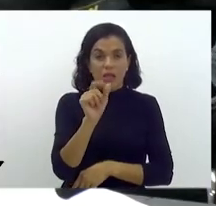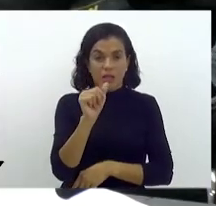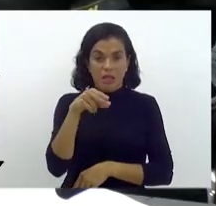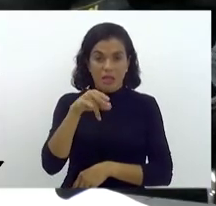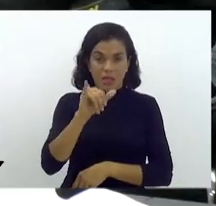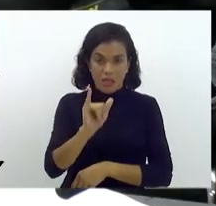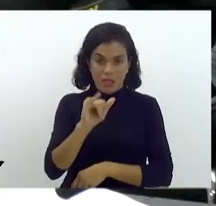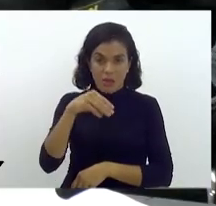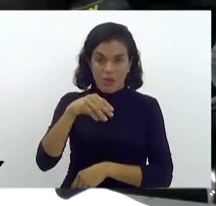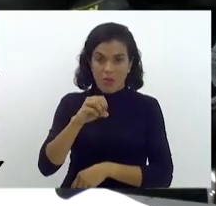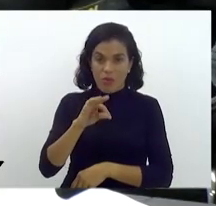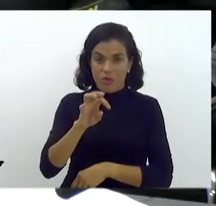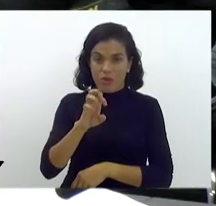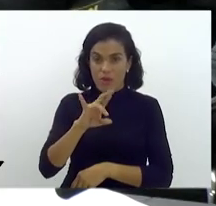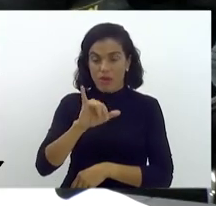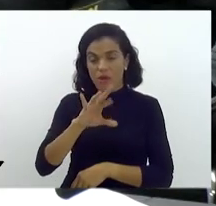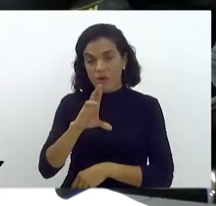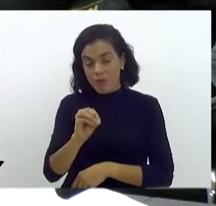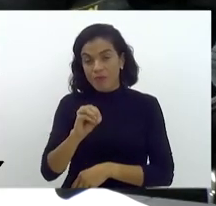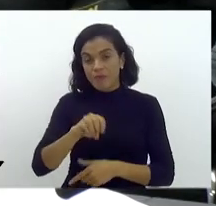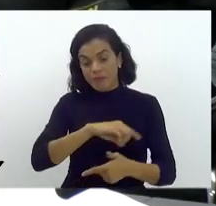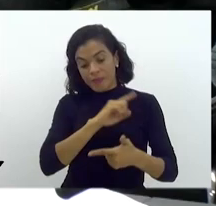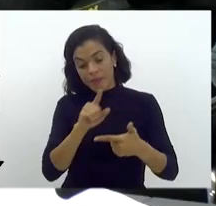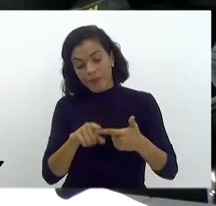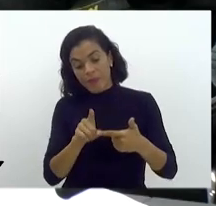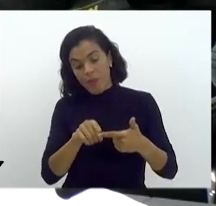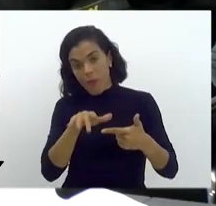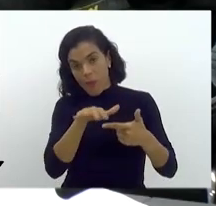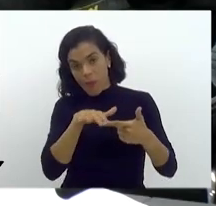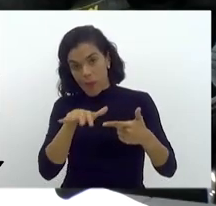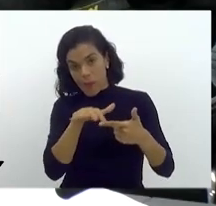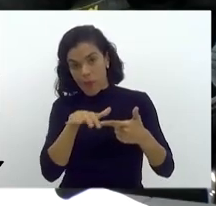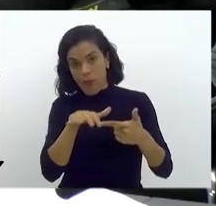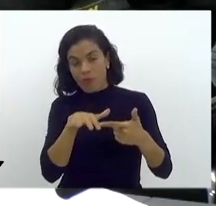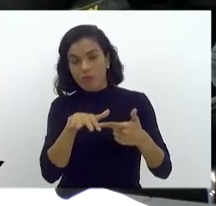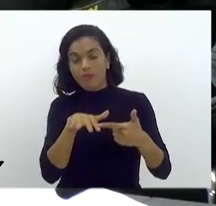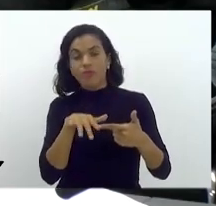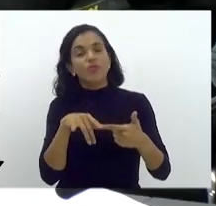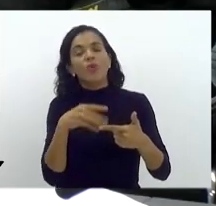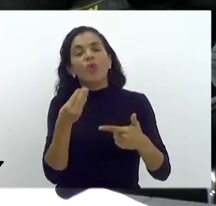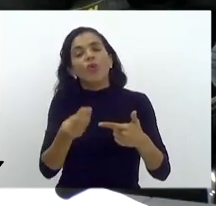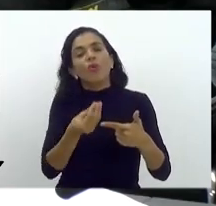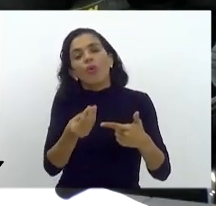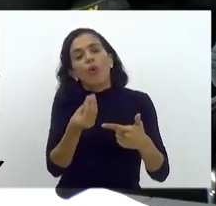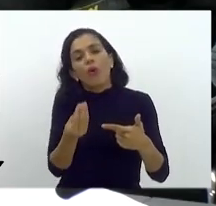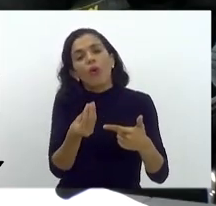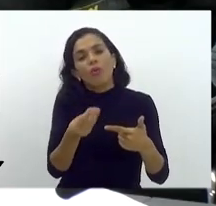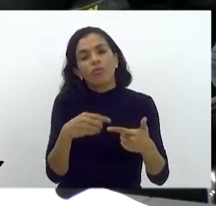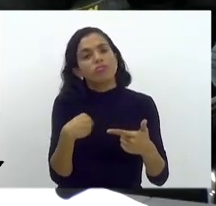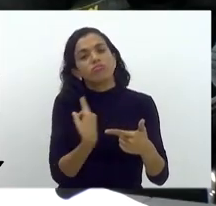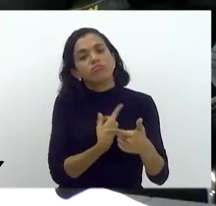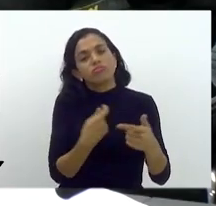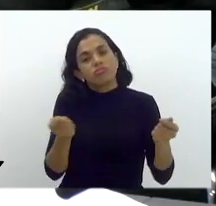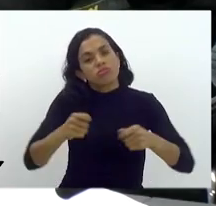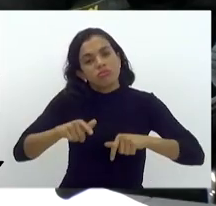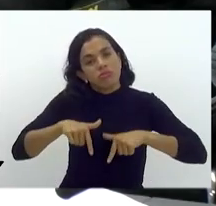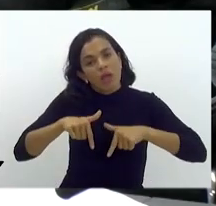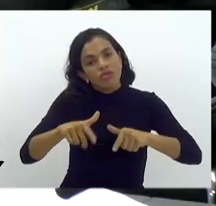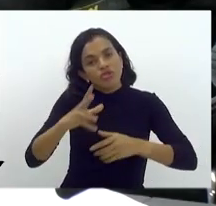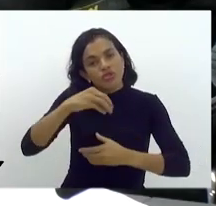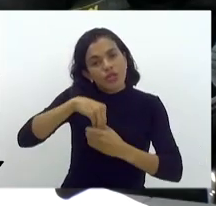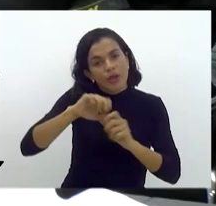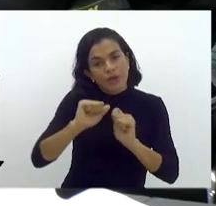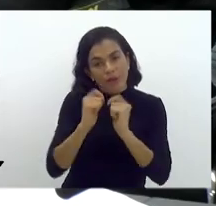a segunda questão é que como a gente pode agir aqui no